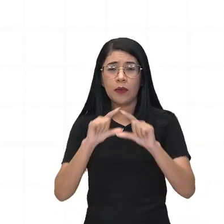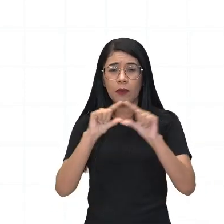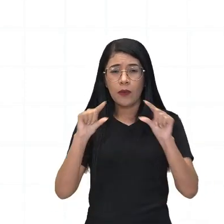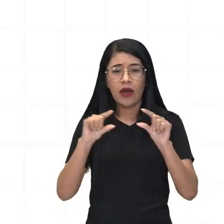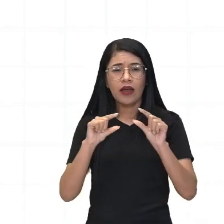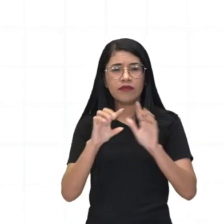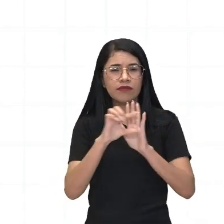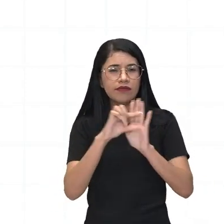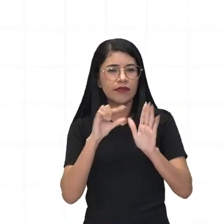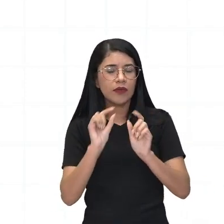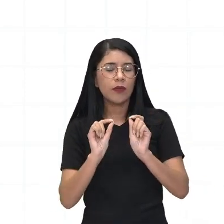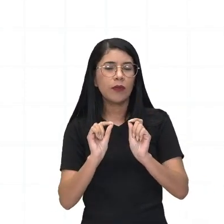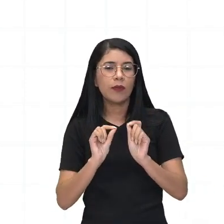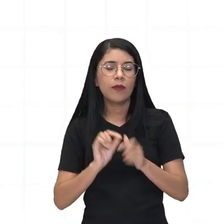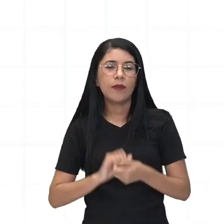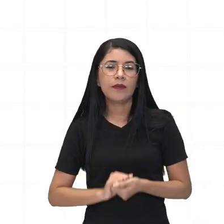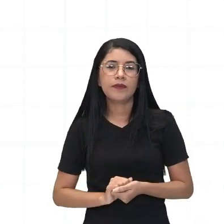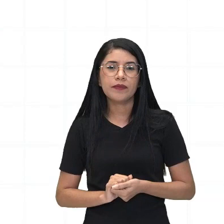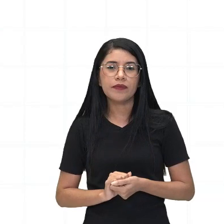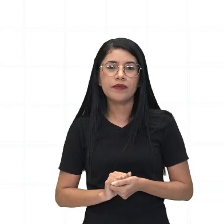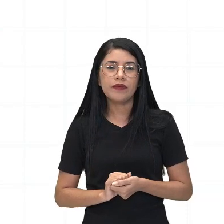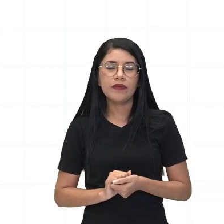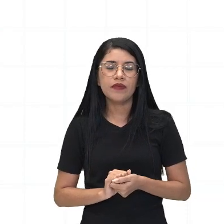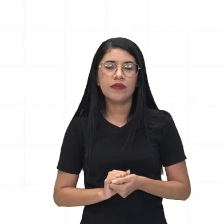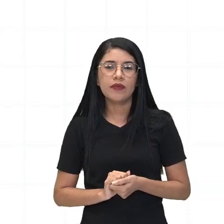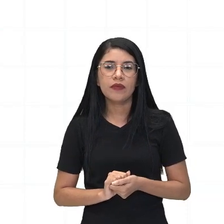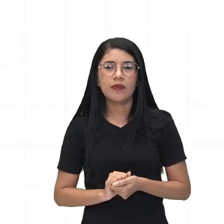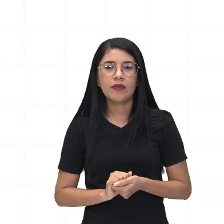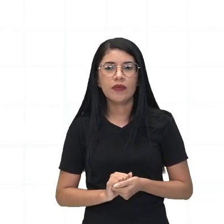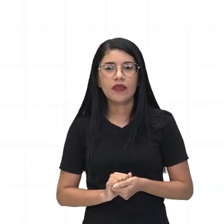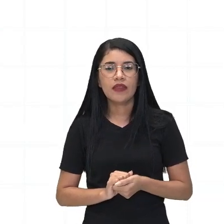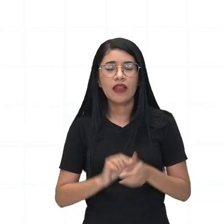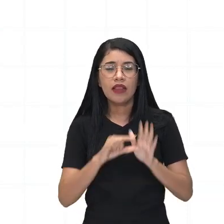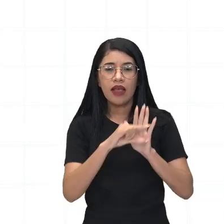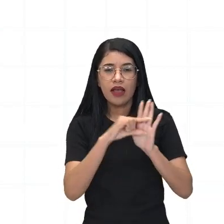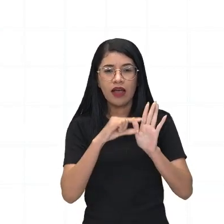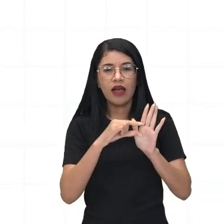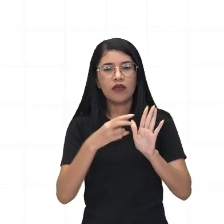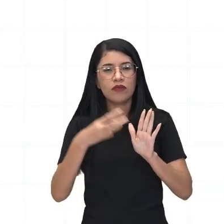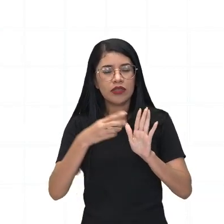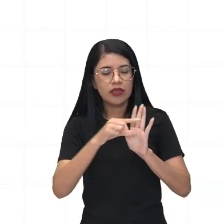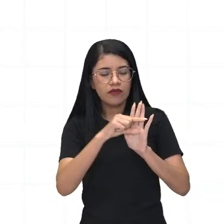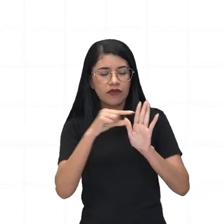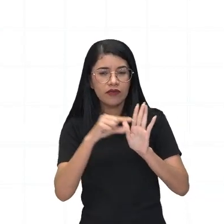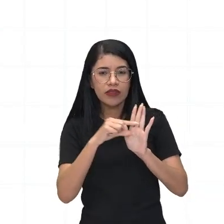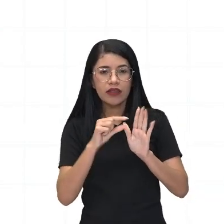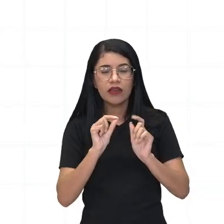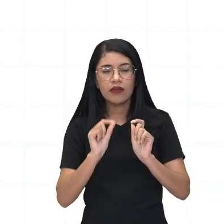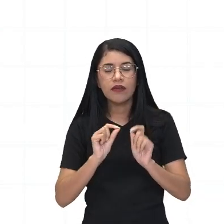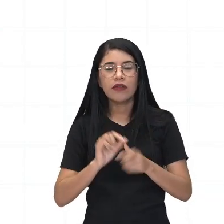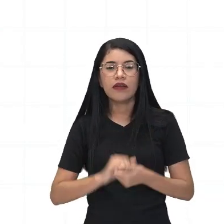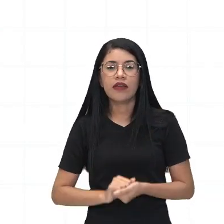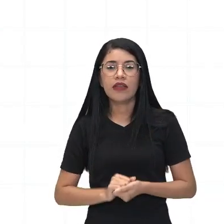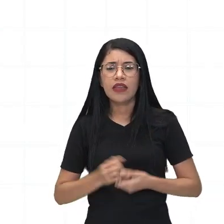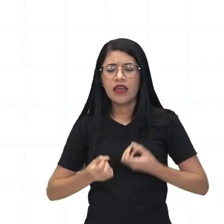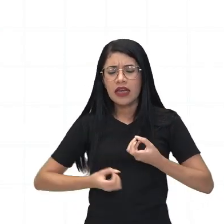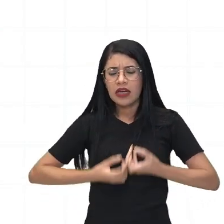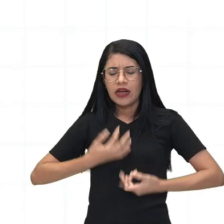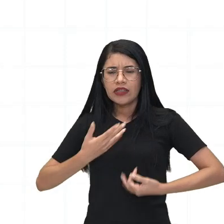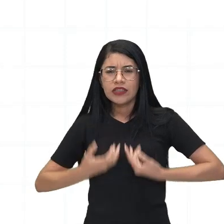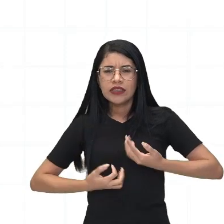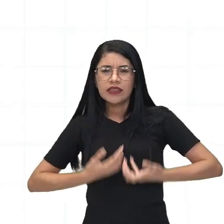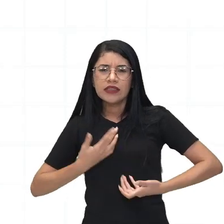nosso último terceto aí deste nosso soneto, posto que é chama.